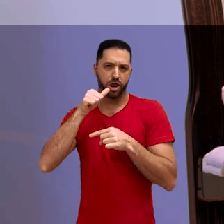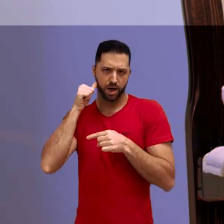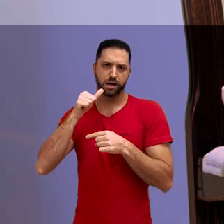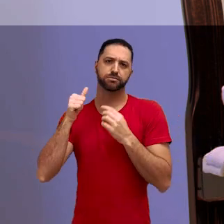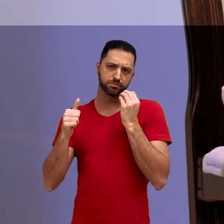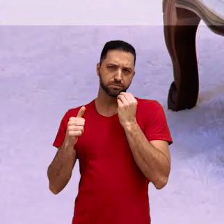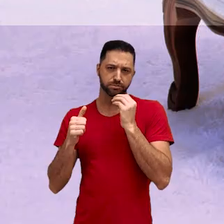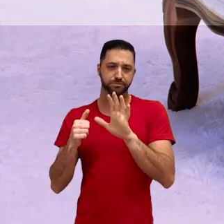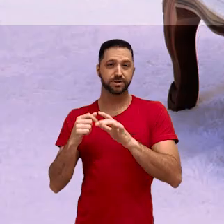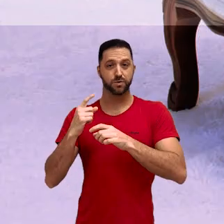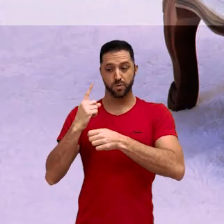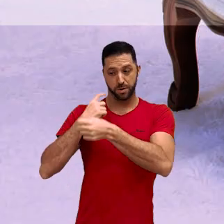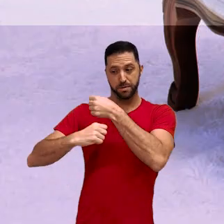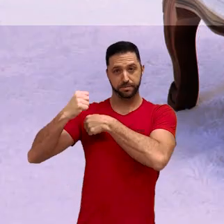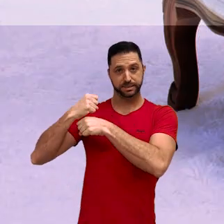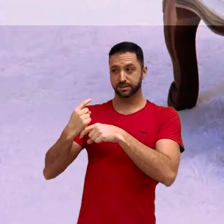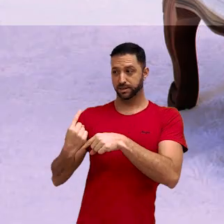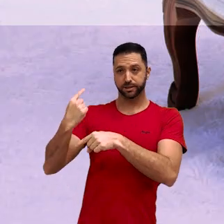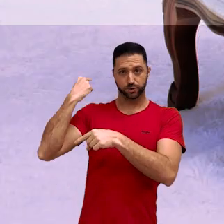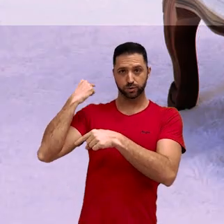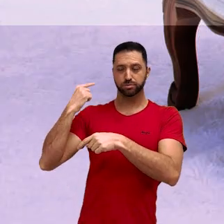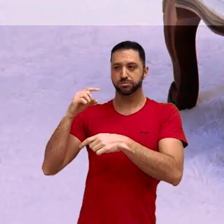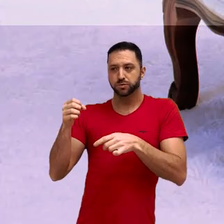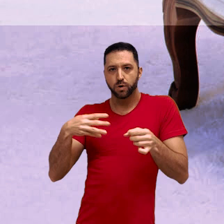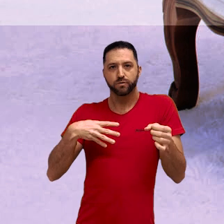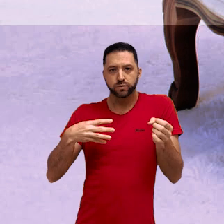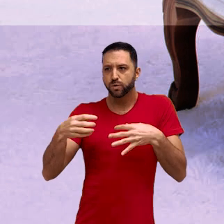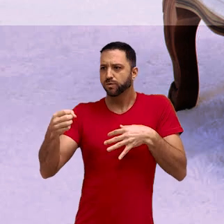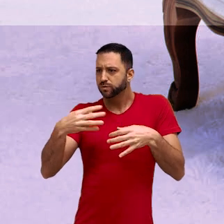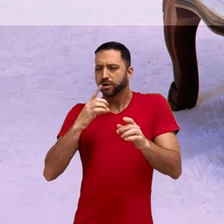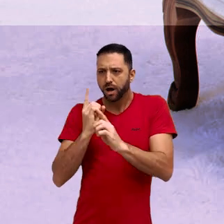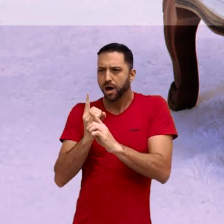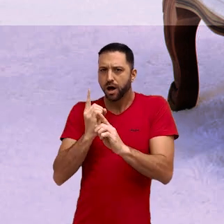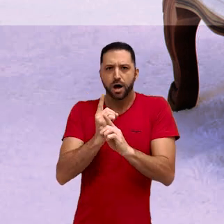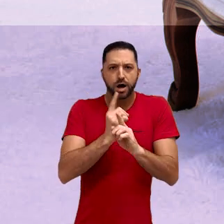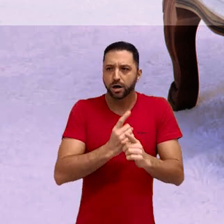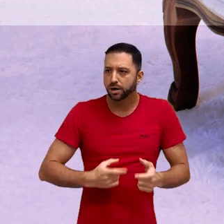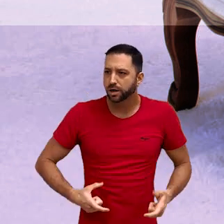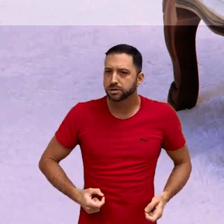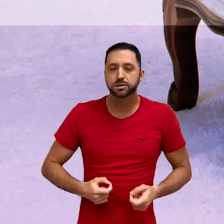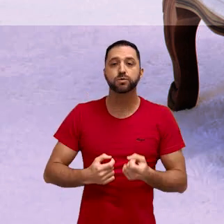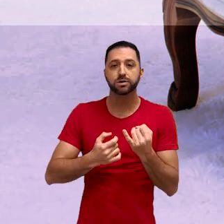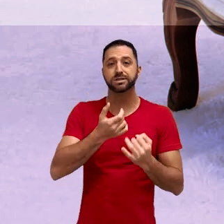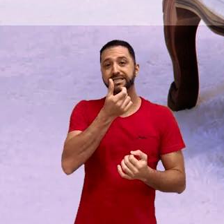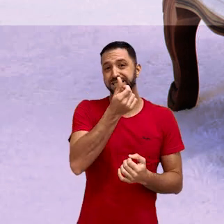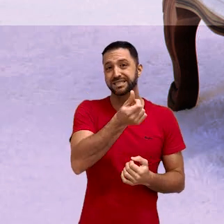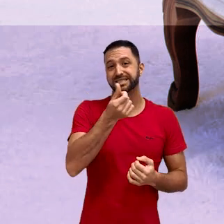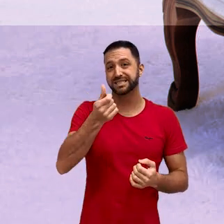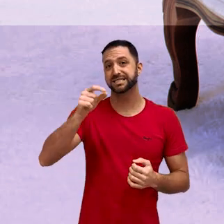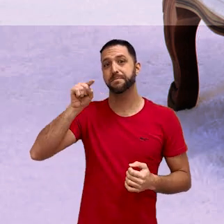incidentes na mulher. Ano passado, nós tivemos, de casos novos,